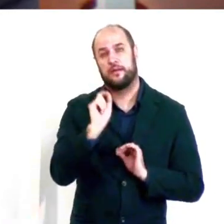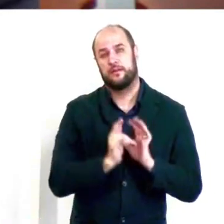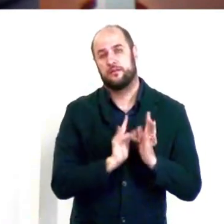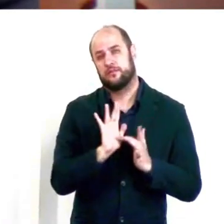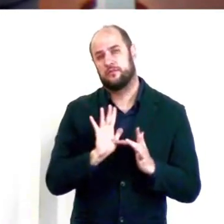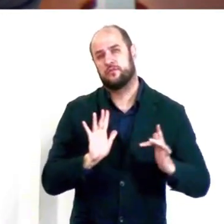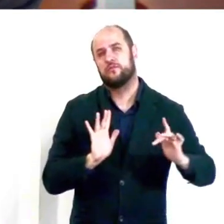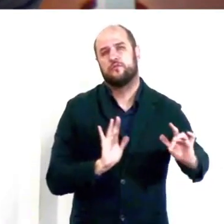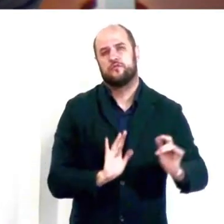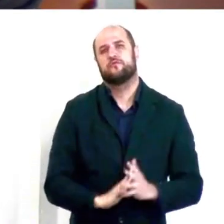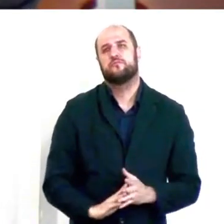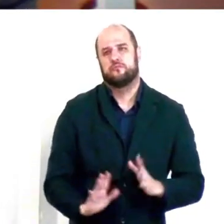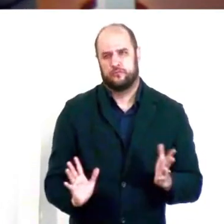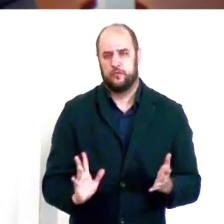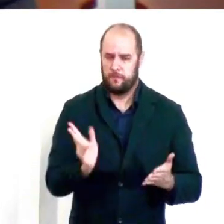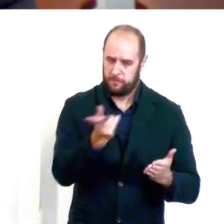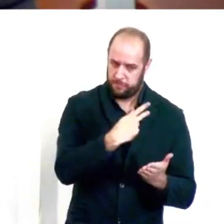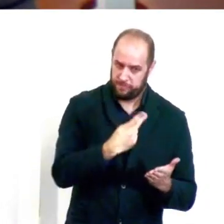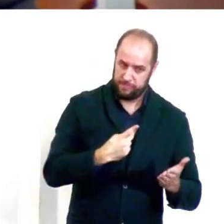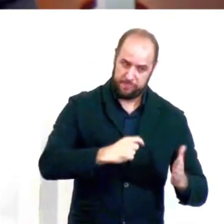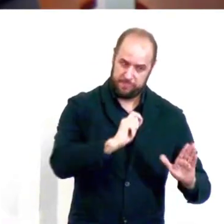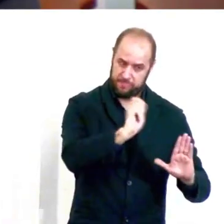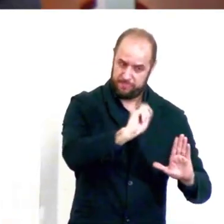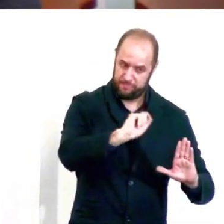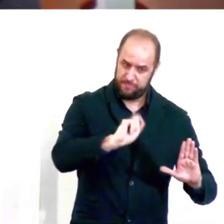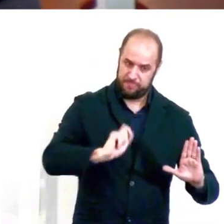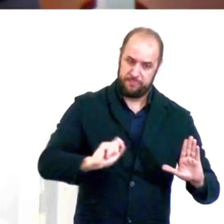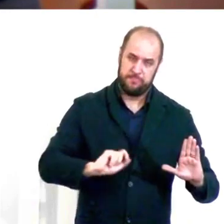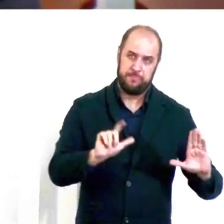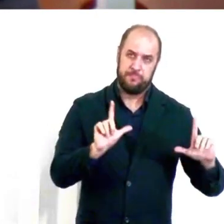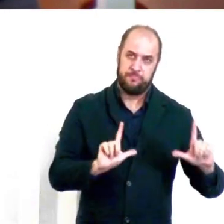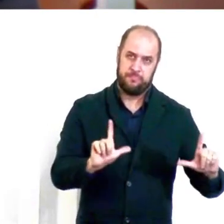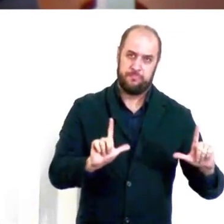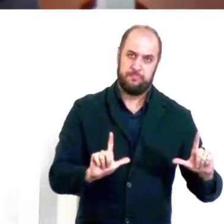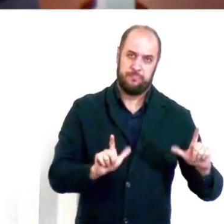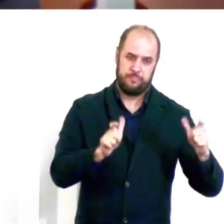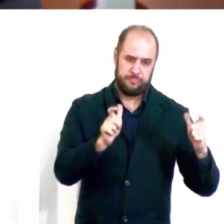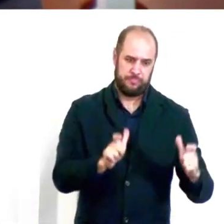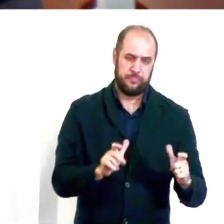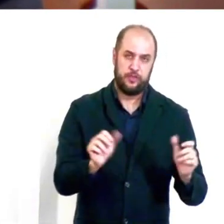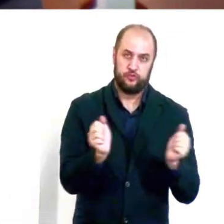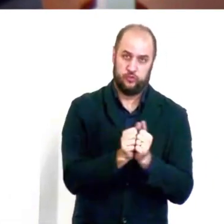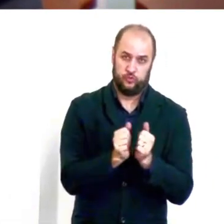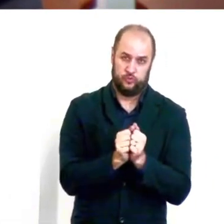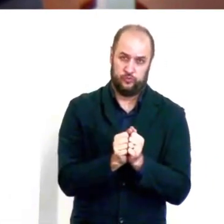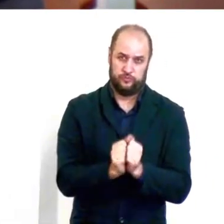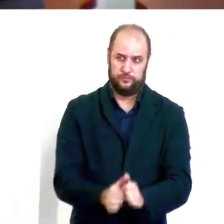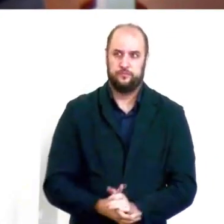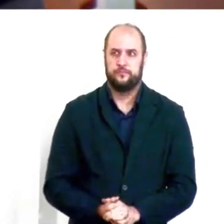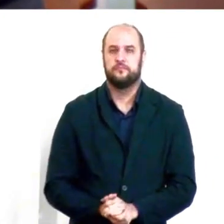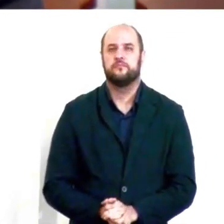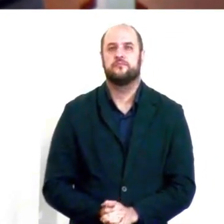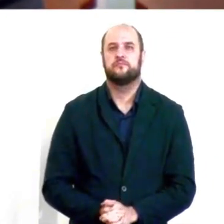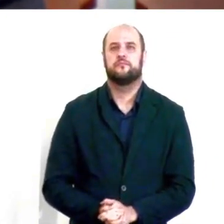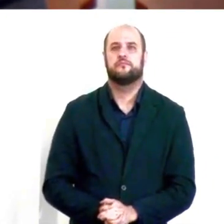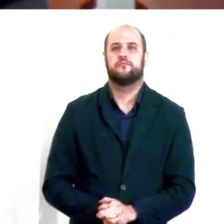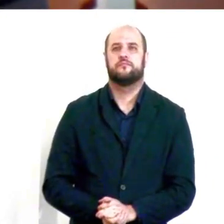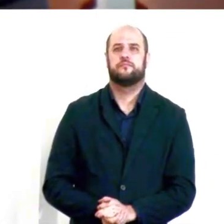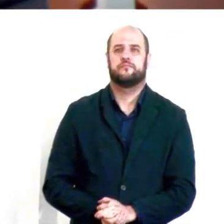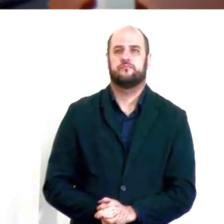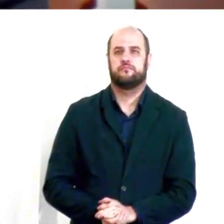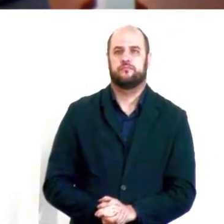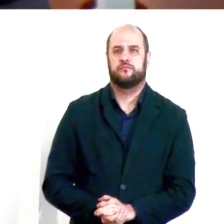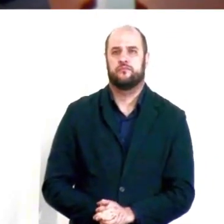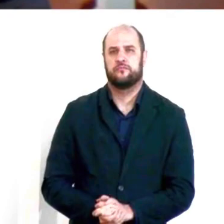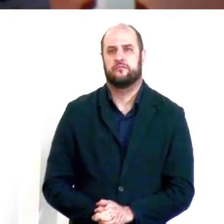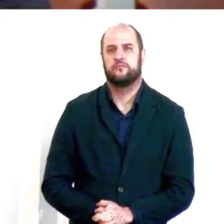Então, você vai desenhar esse momento em que você estará juntamente com ela. Para os